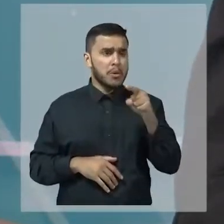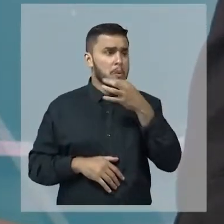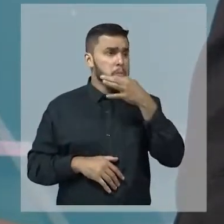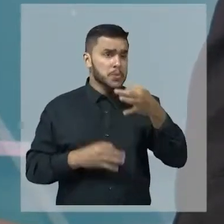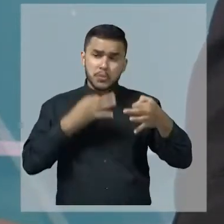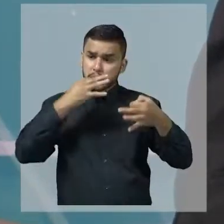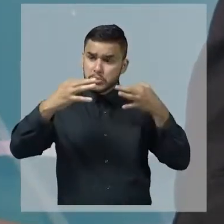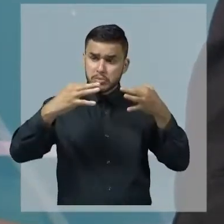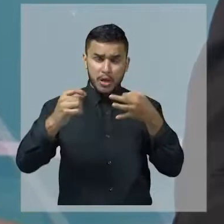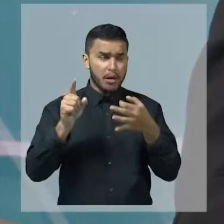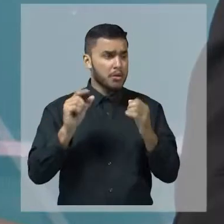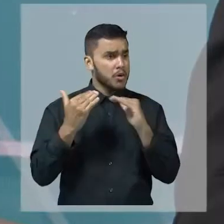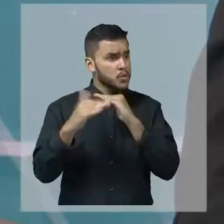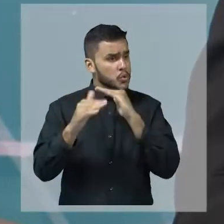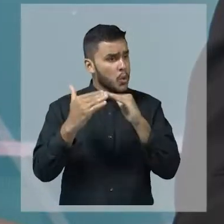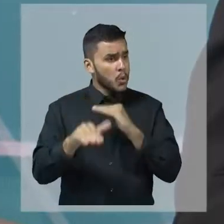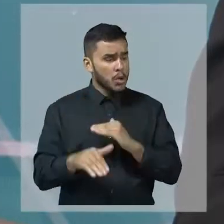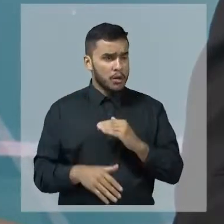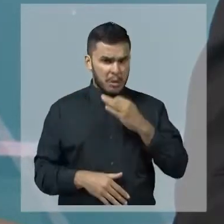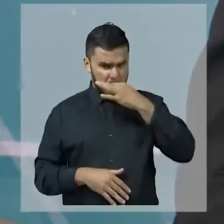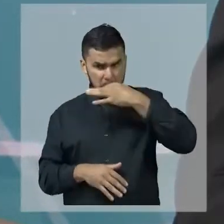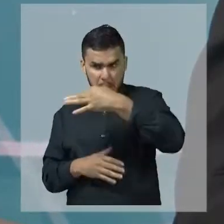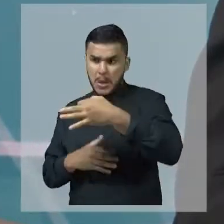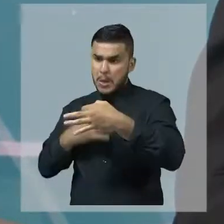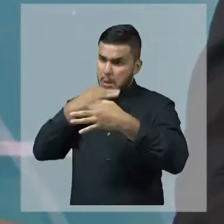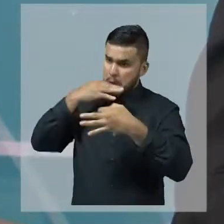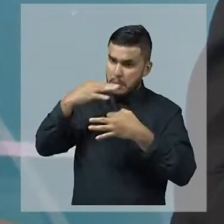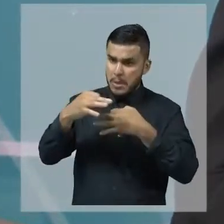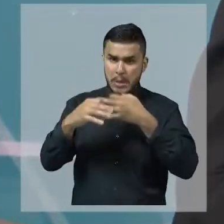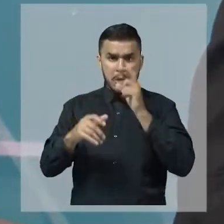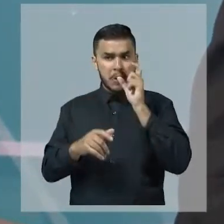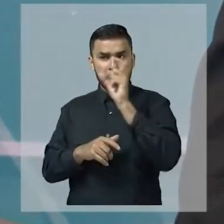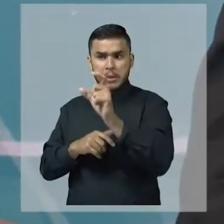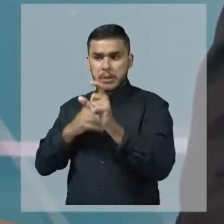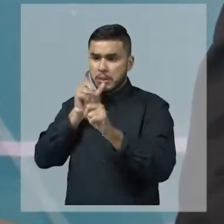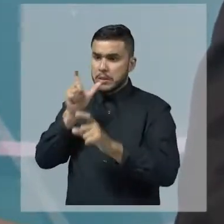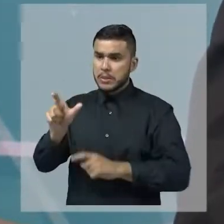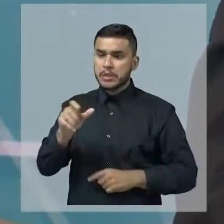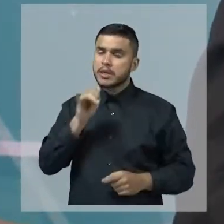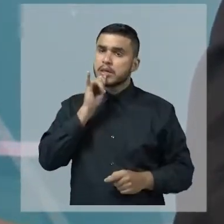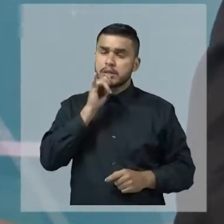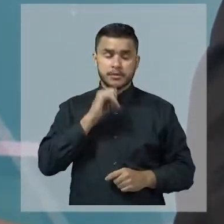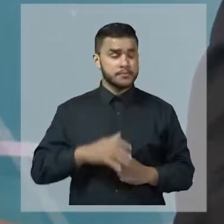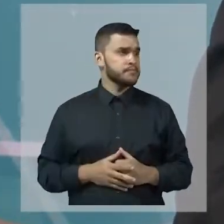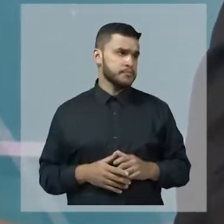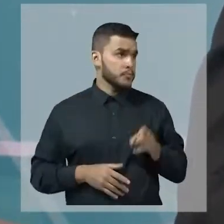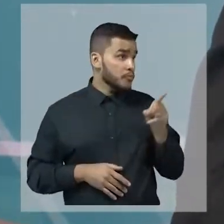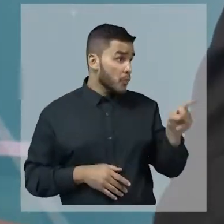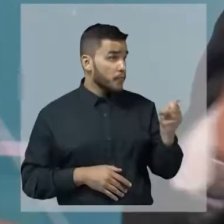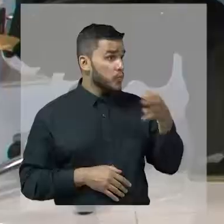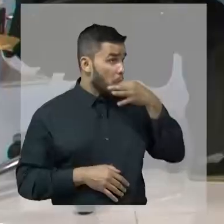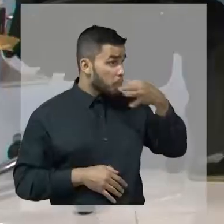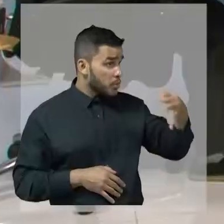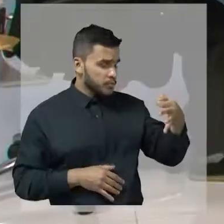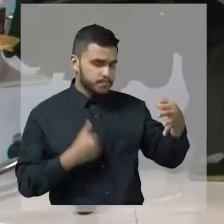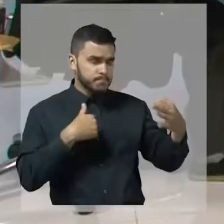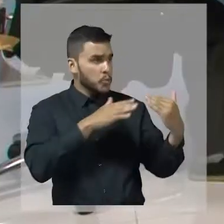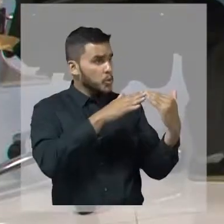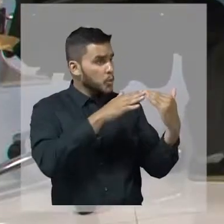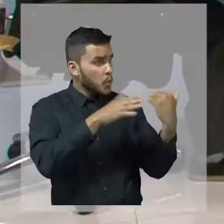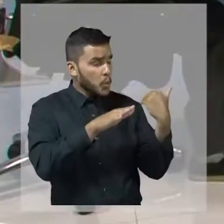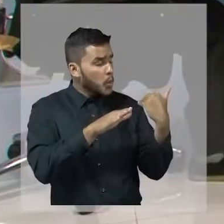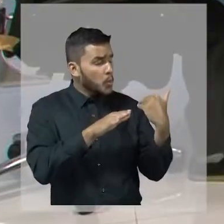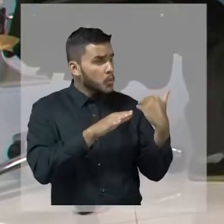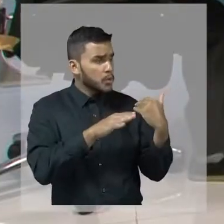sem que isso signifique ofensa pessoal. Eu posso não concordar com uma opinião sua, do Djalma, do professor